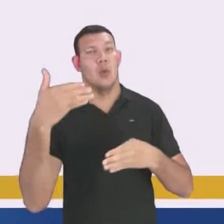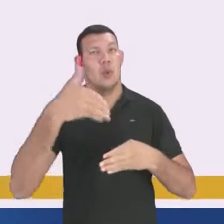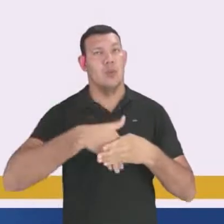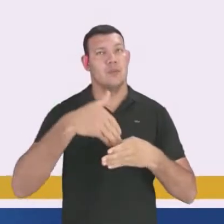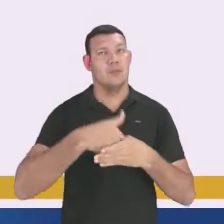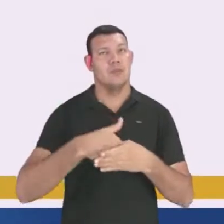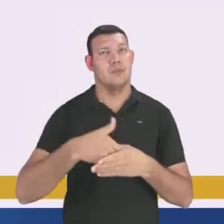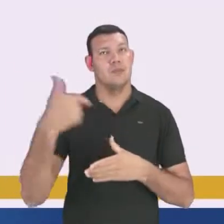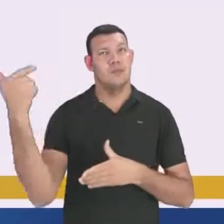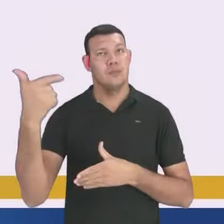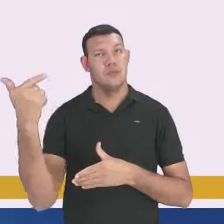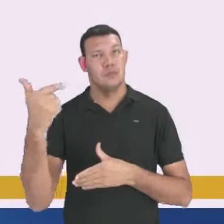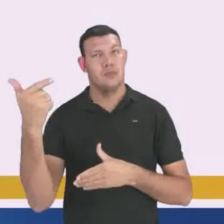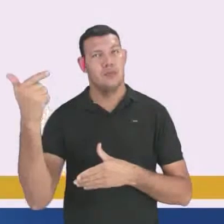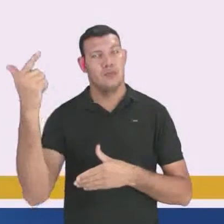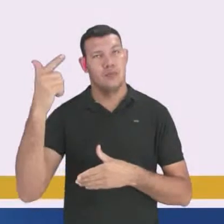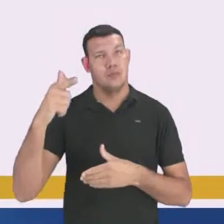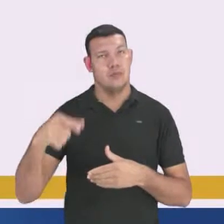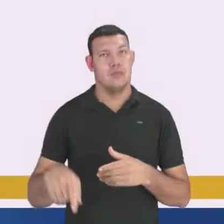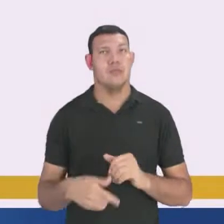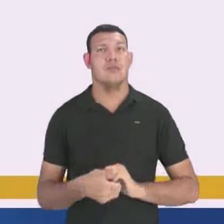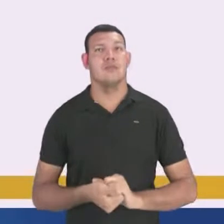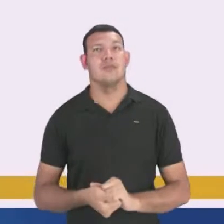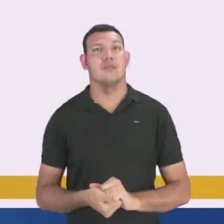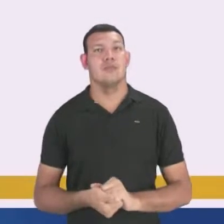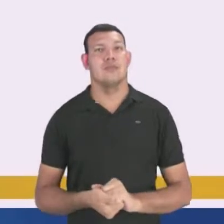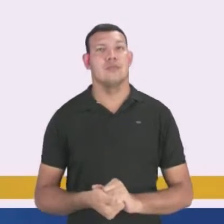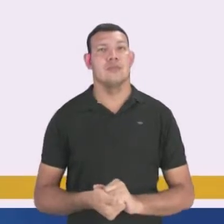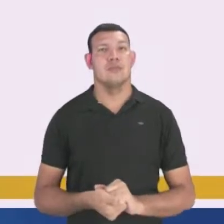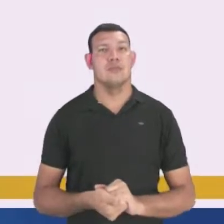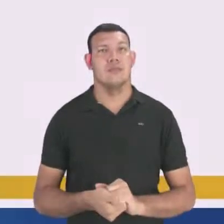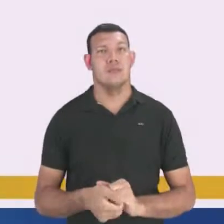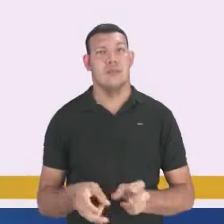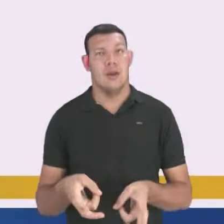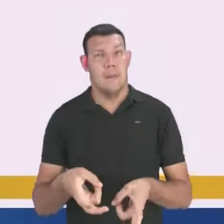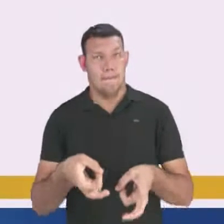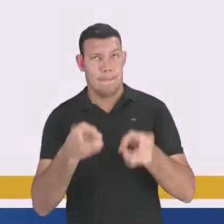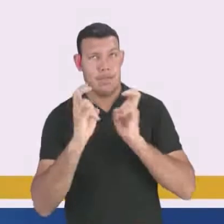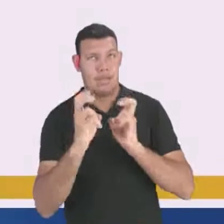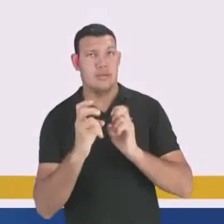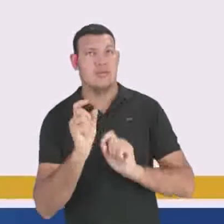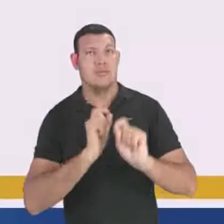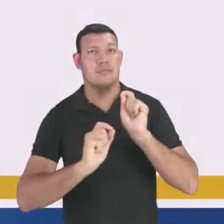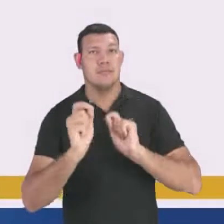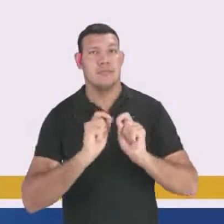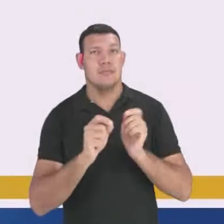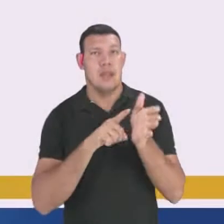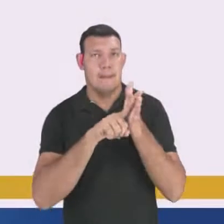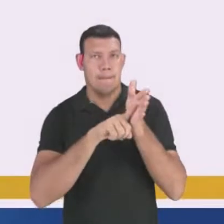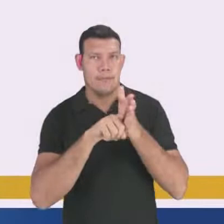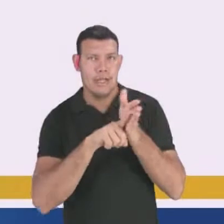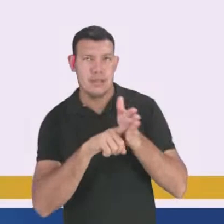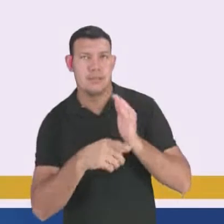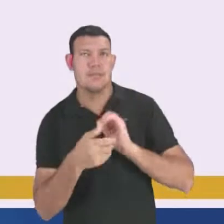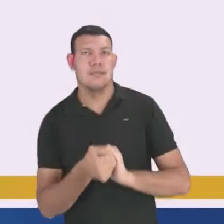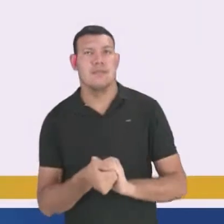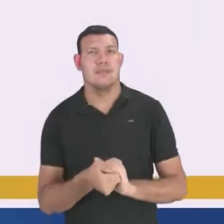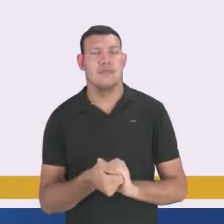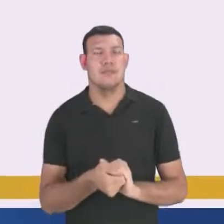das eleições presidenciais de 2014. Note que, de acordo com o título, a pesquisa direcionou não apenas